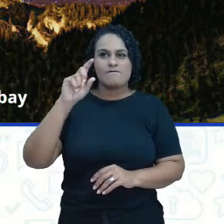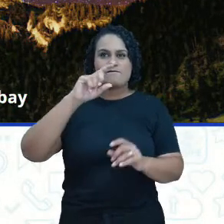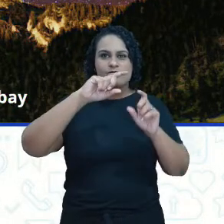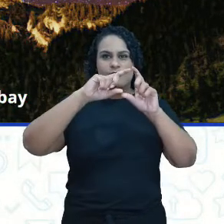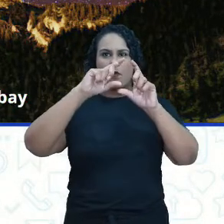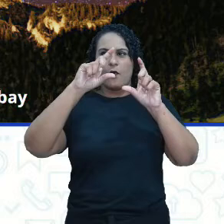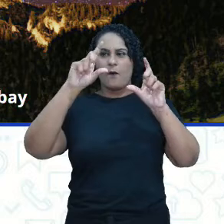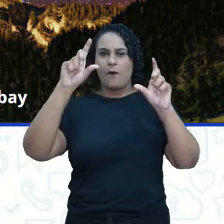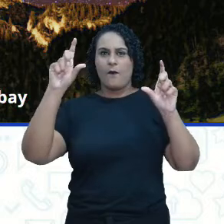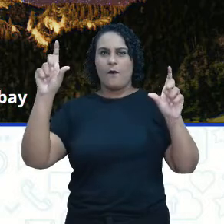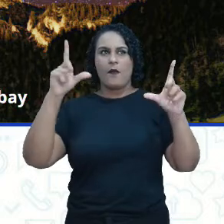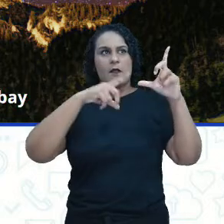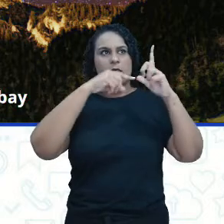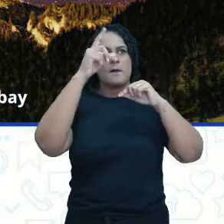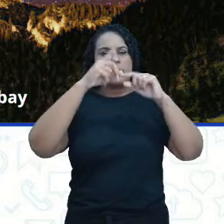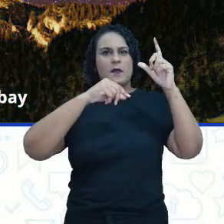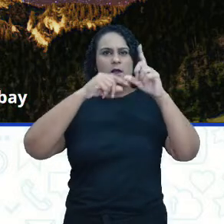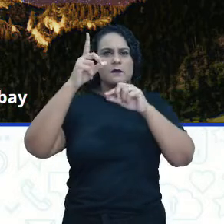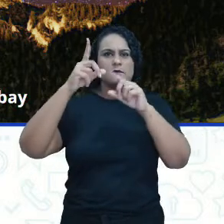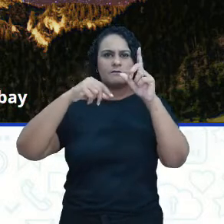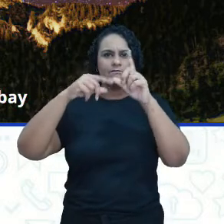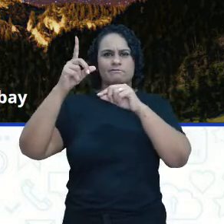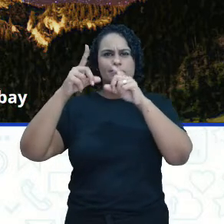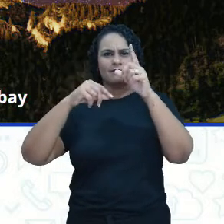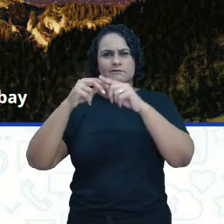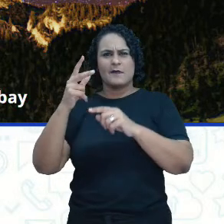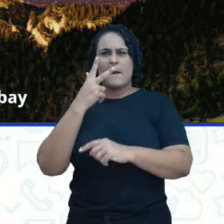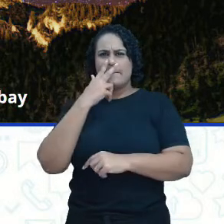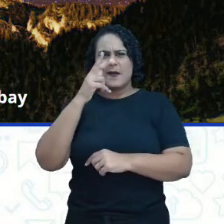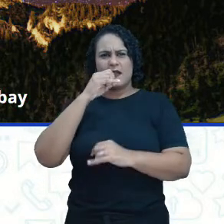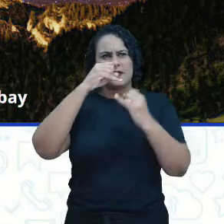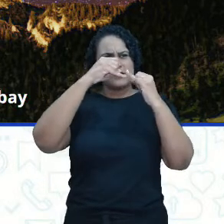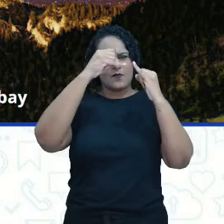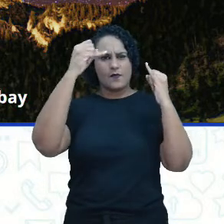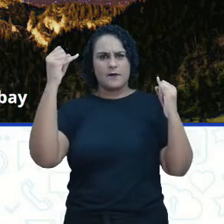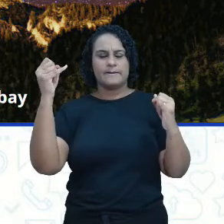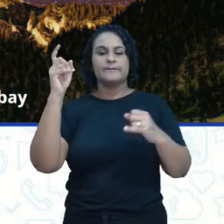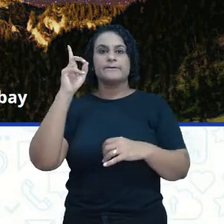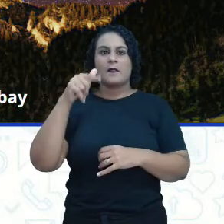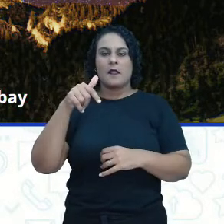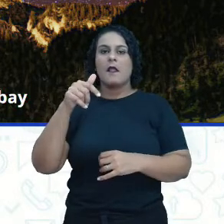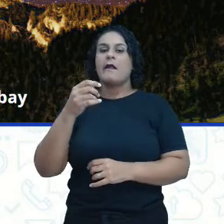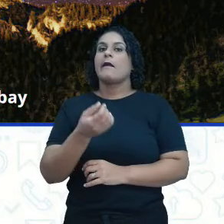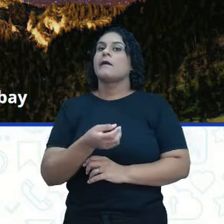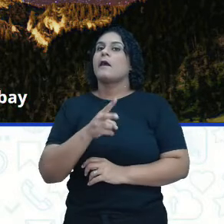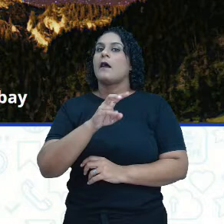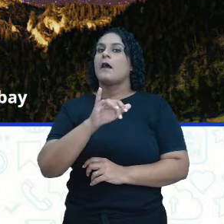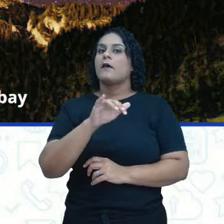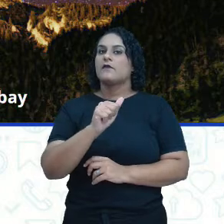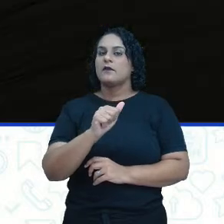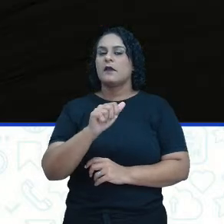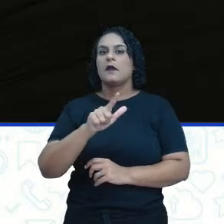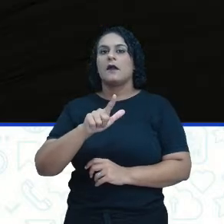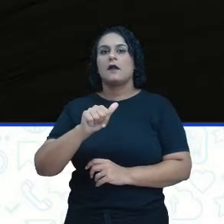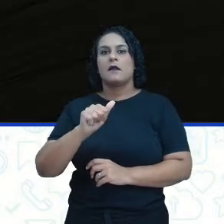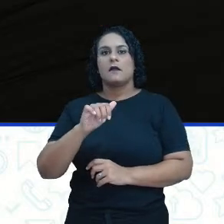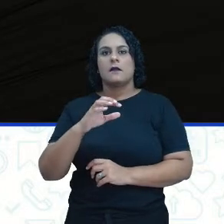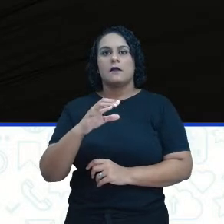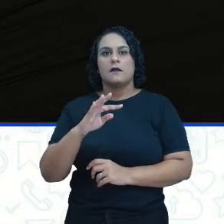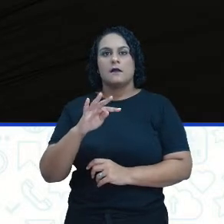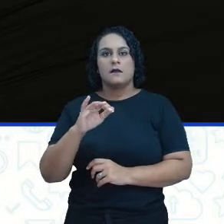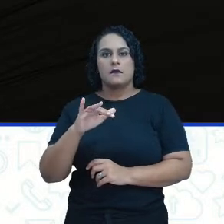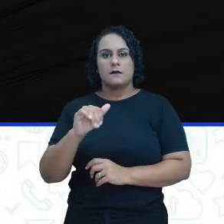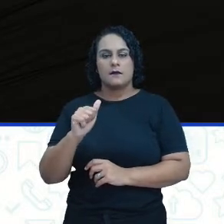o céu todo estrelado. Não parece uma linhazinha? Pronto, é um dos braços da nossa Via Láctea, tá certo? Vista da